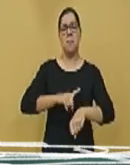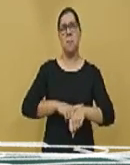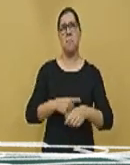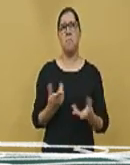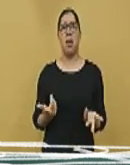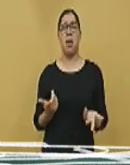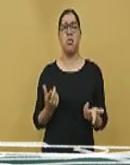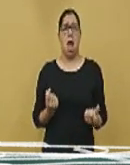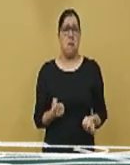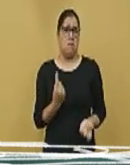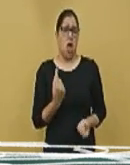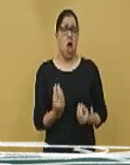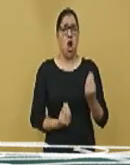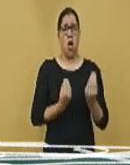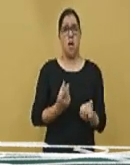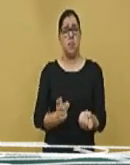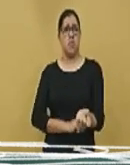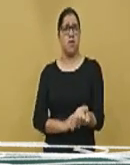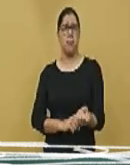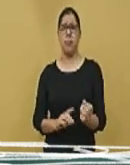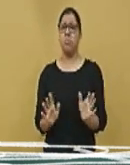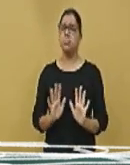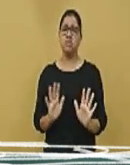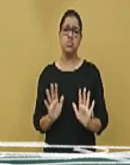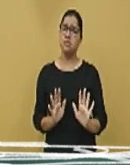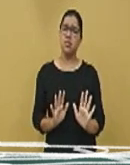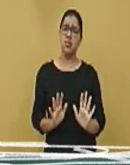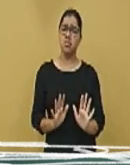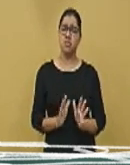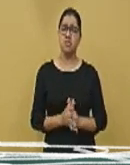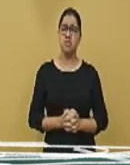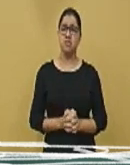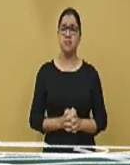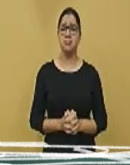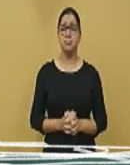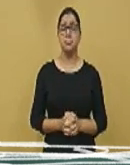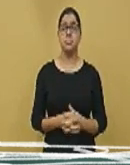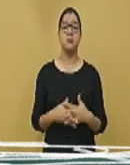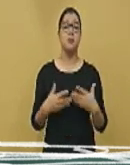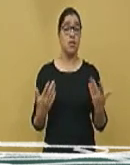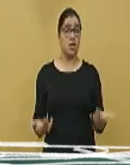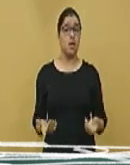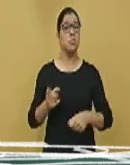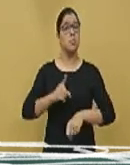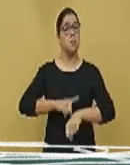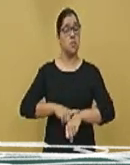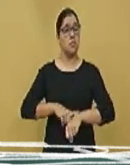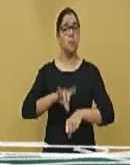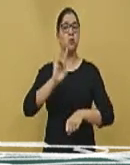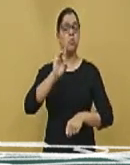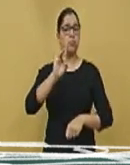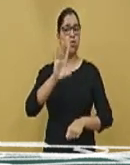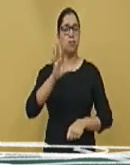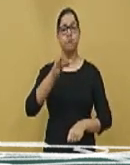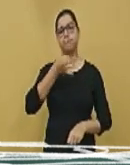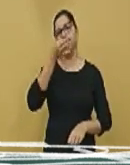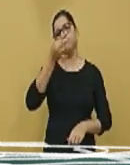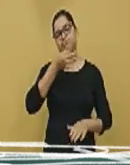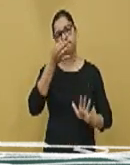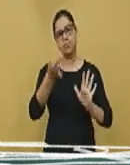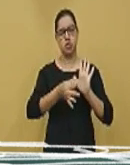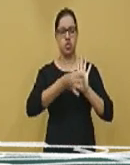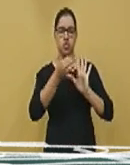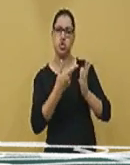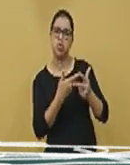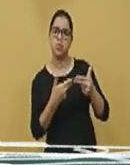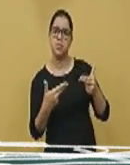ficar indignado, nervoso, absolutamente. Tá? Então, é um momento de proposição. Tá? Então, é isso